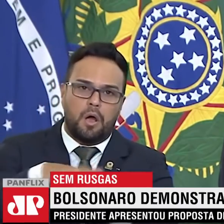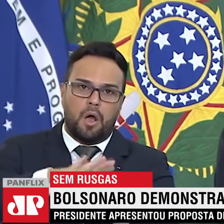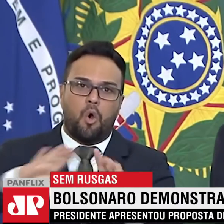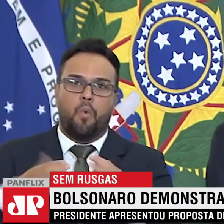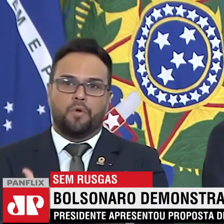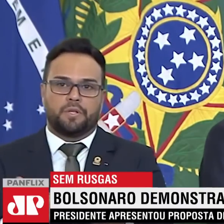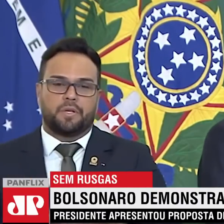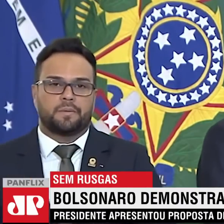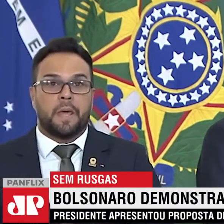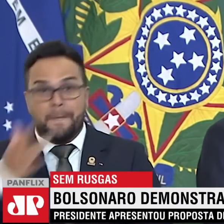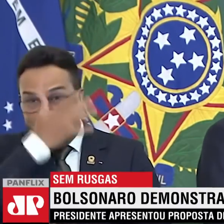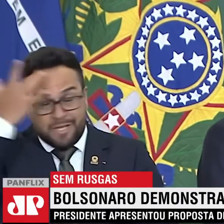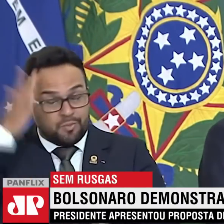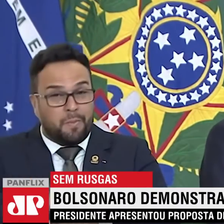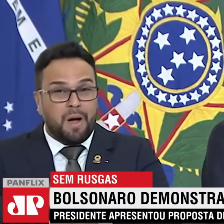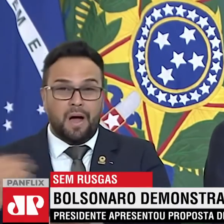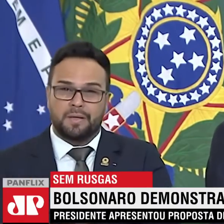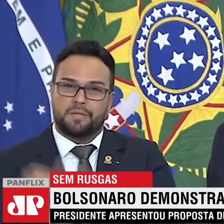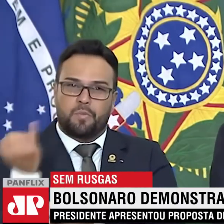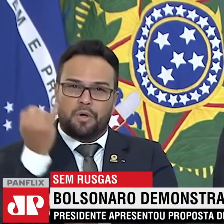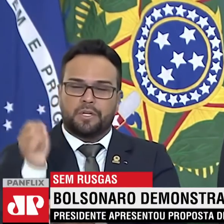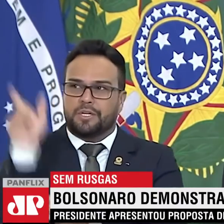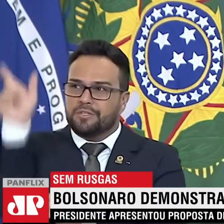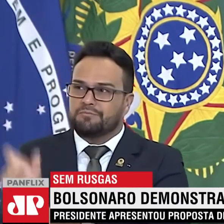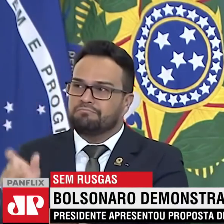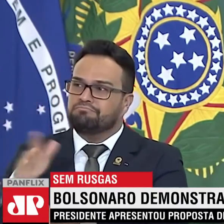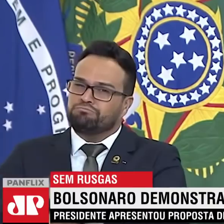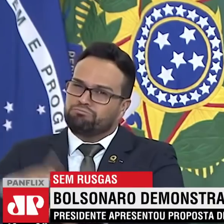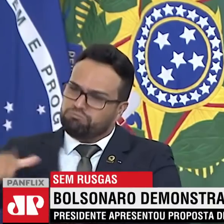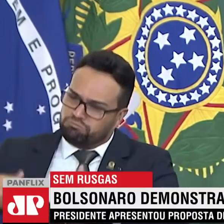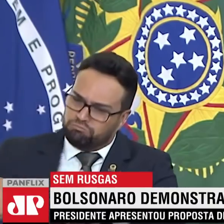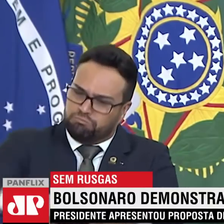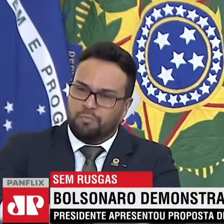luta foi o senhor ministro Paulo Guedes.